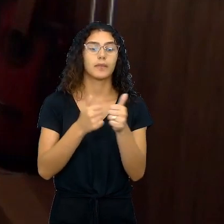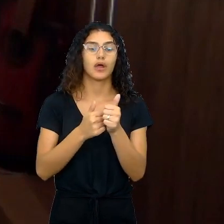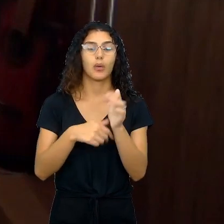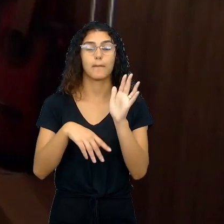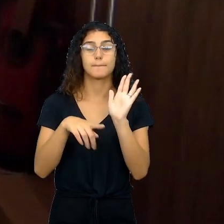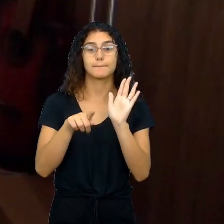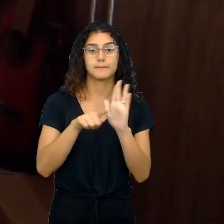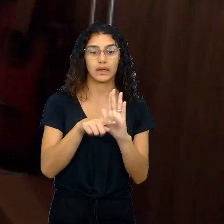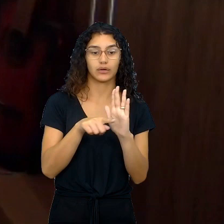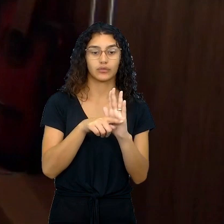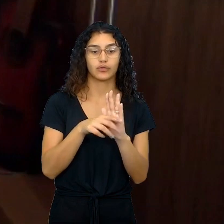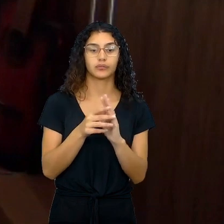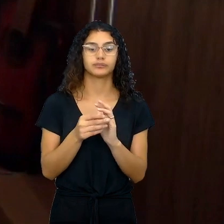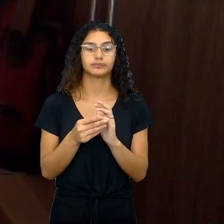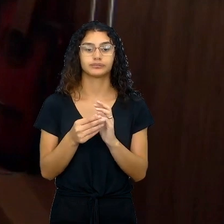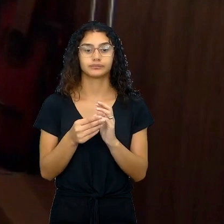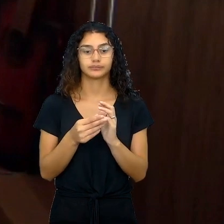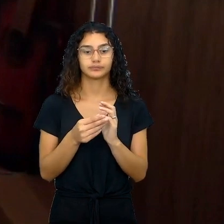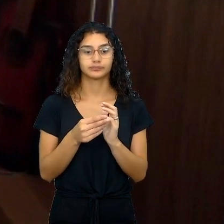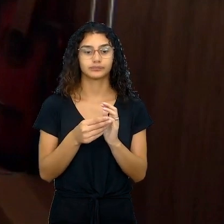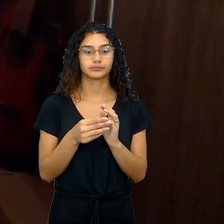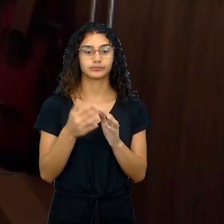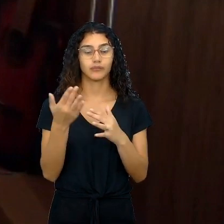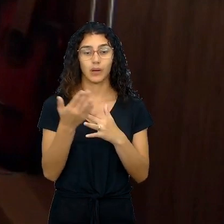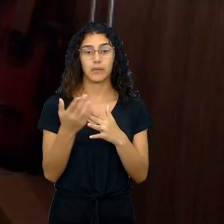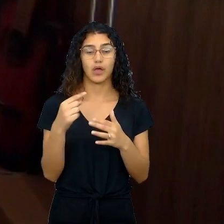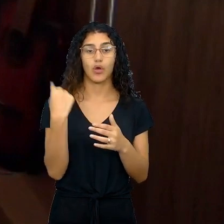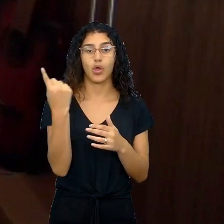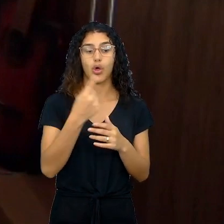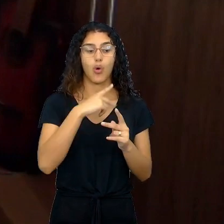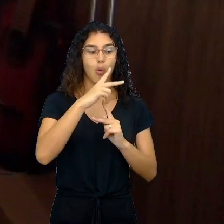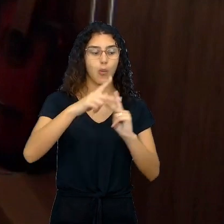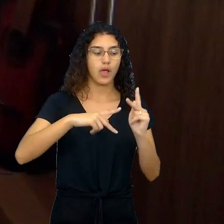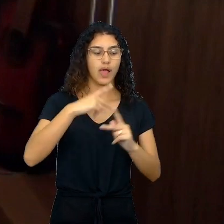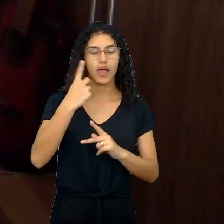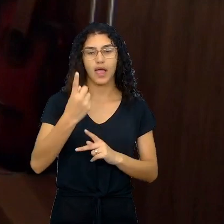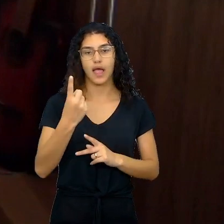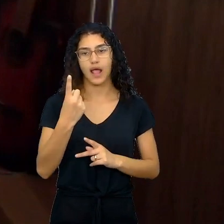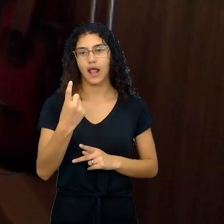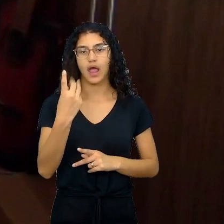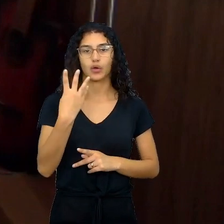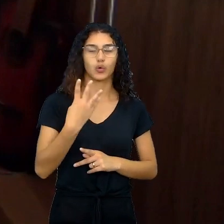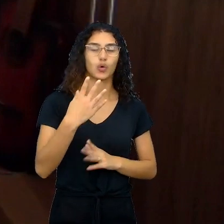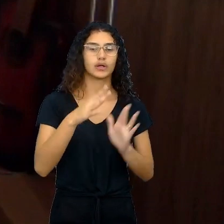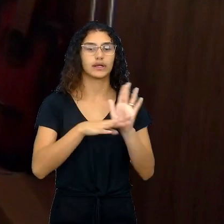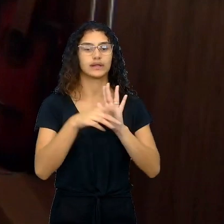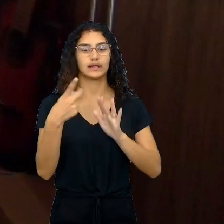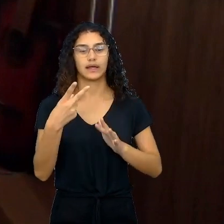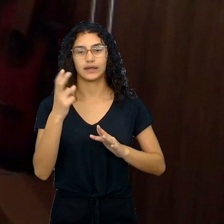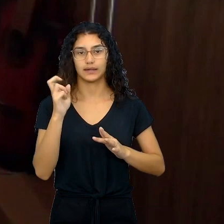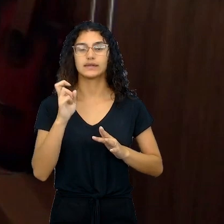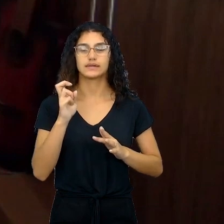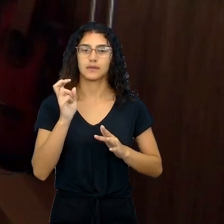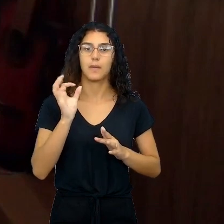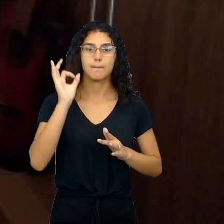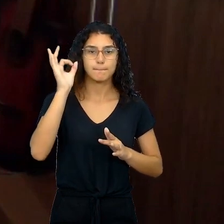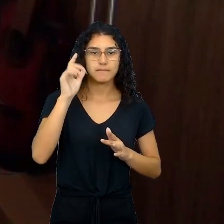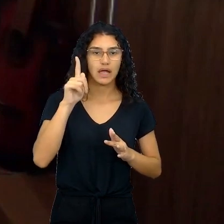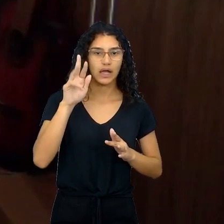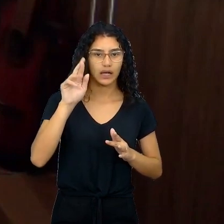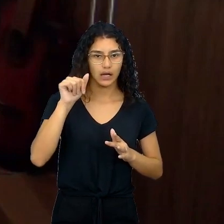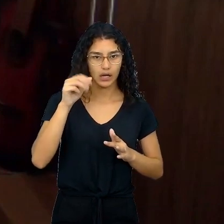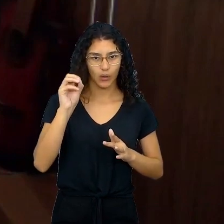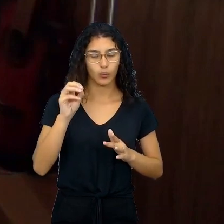menos elevadas. Então, em média, o nosso planeta fica em torno ali de 14 a 15 graus. Então, a